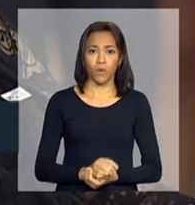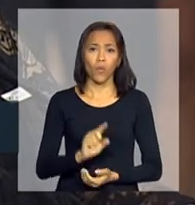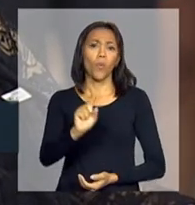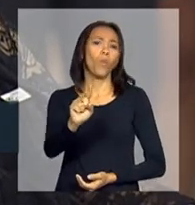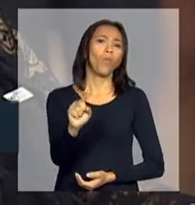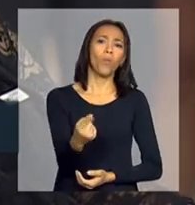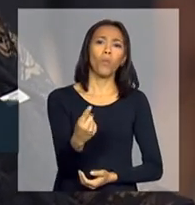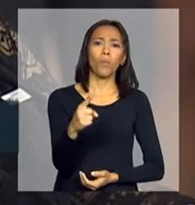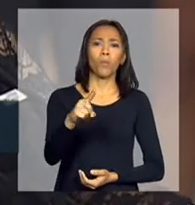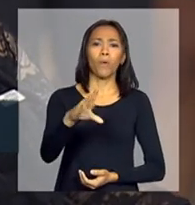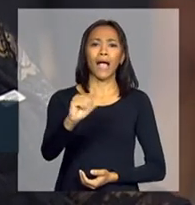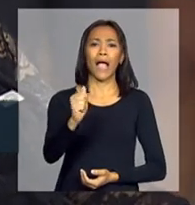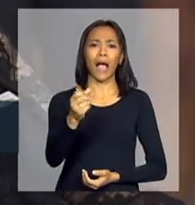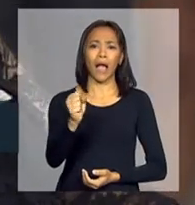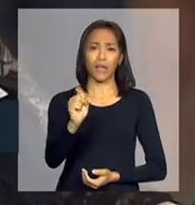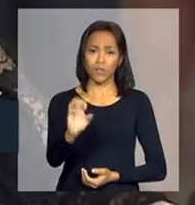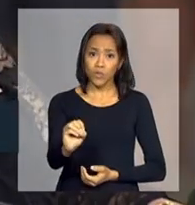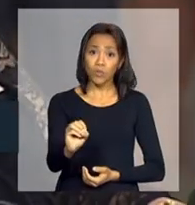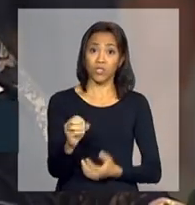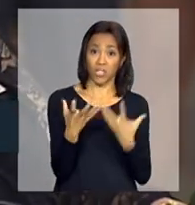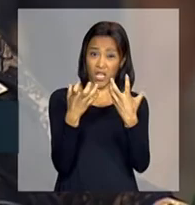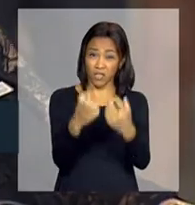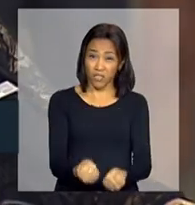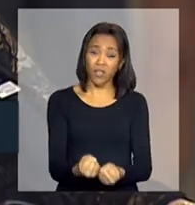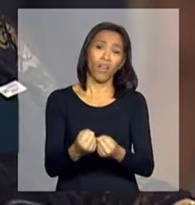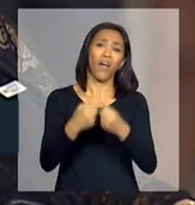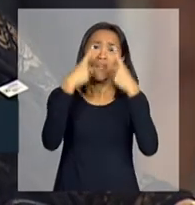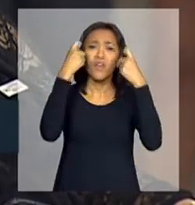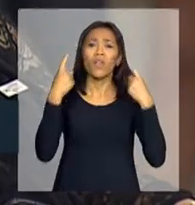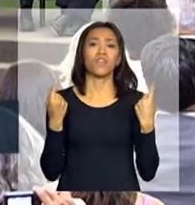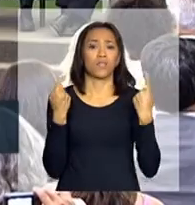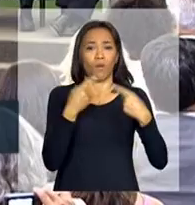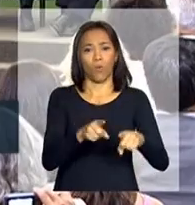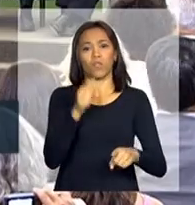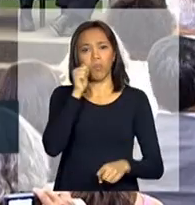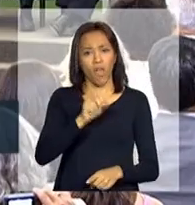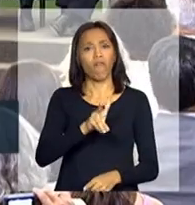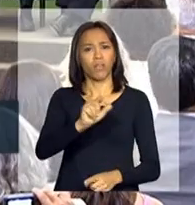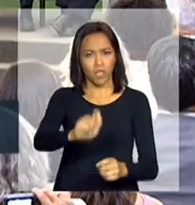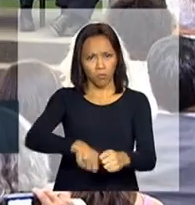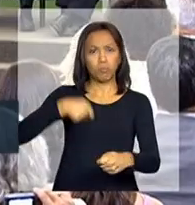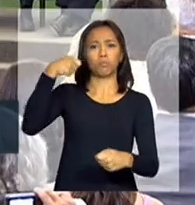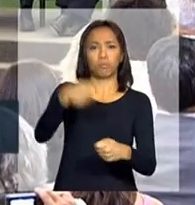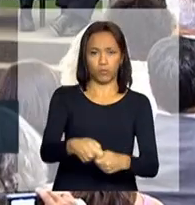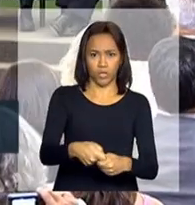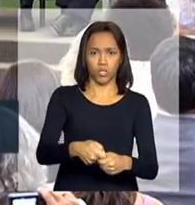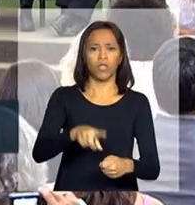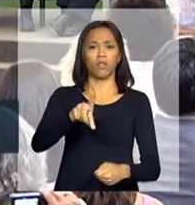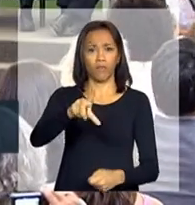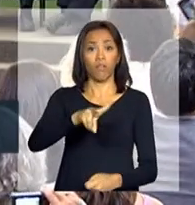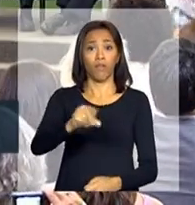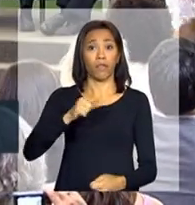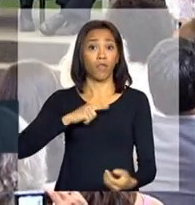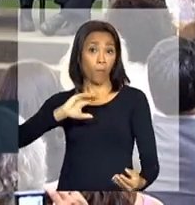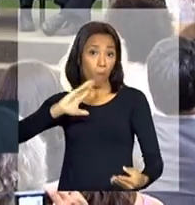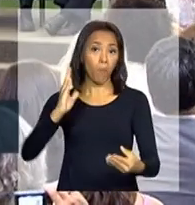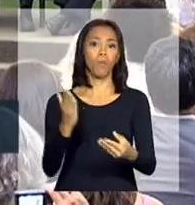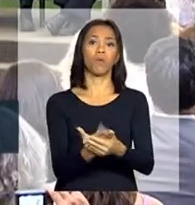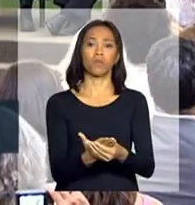caso de conivência a violência contra mulher será penalizado terá processo